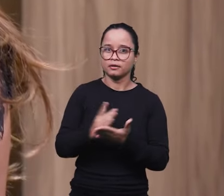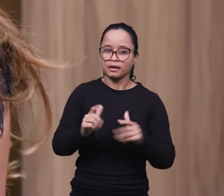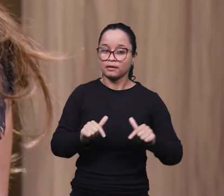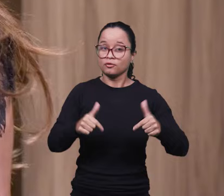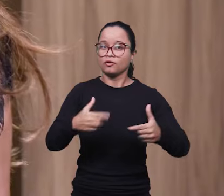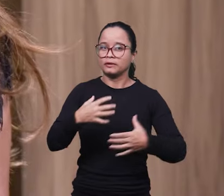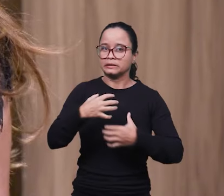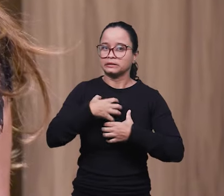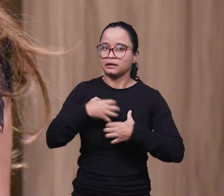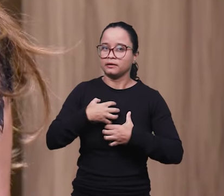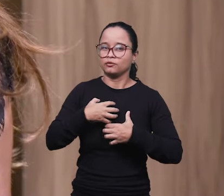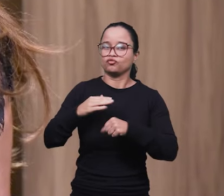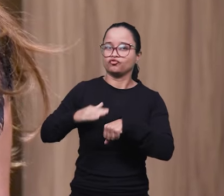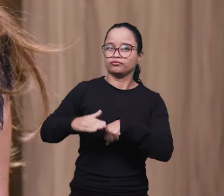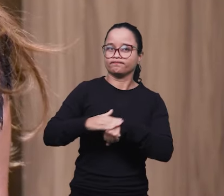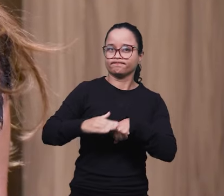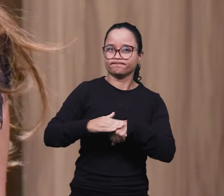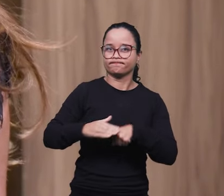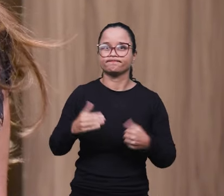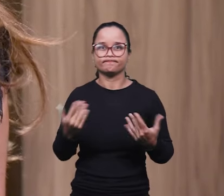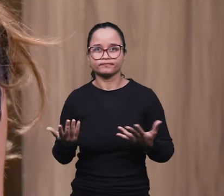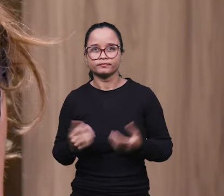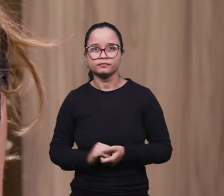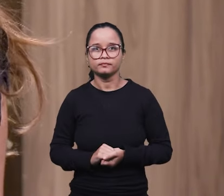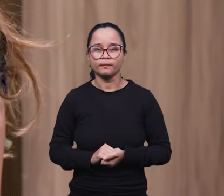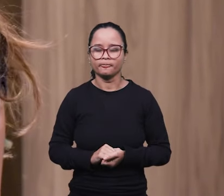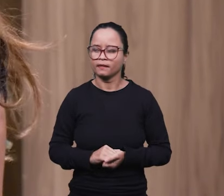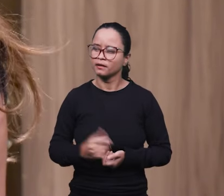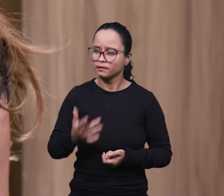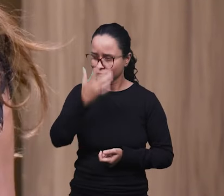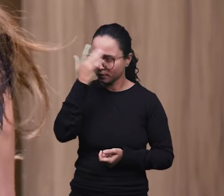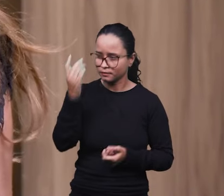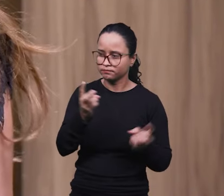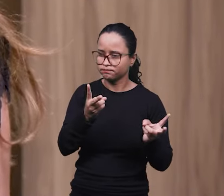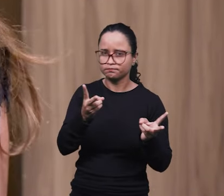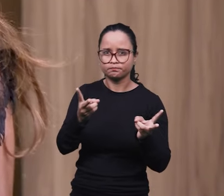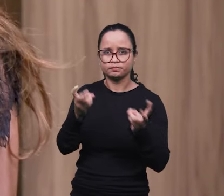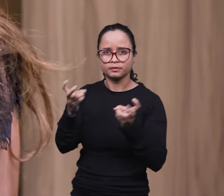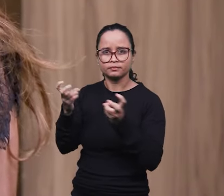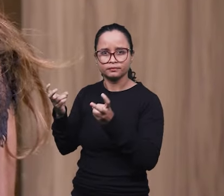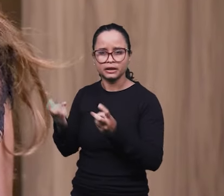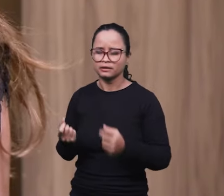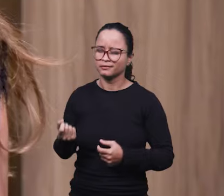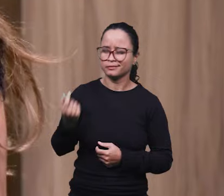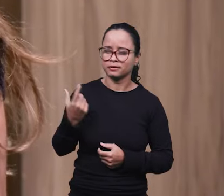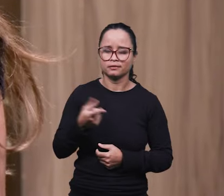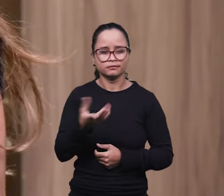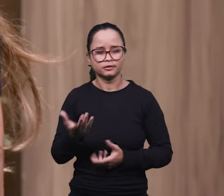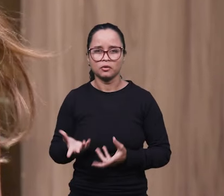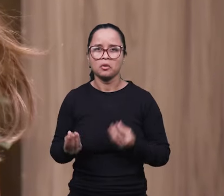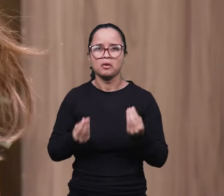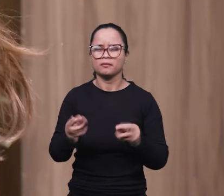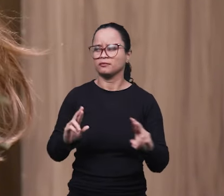falar que vão que vão causando percepções nas pessoas elas estranham Ah mas olha isso é diferente